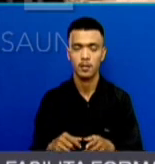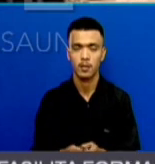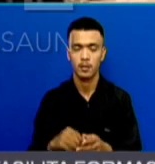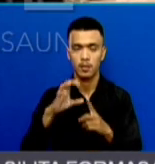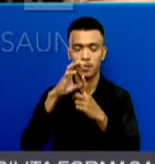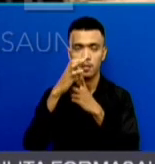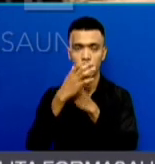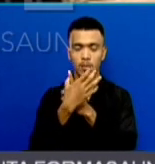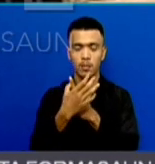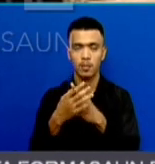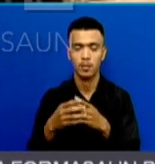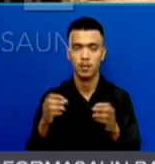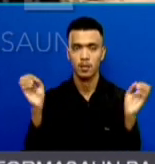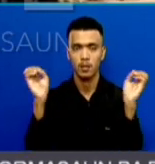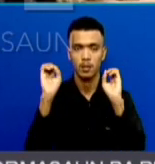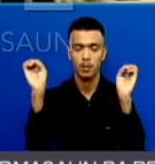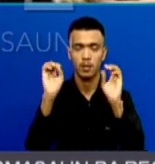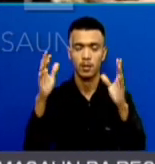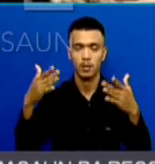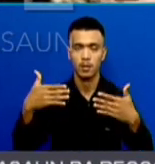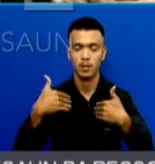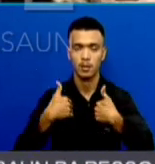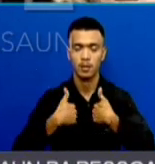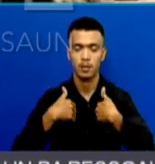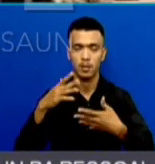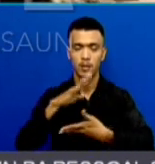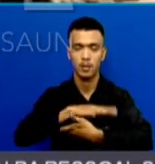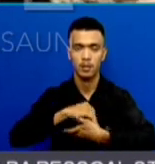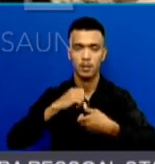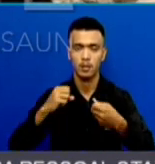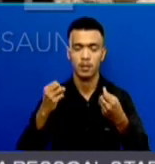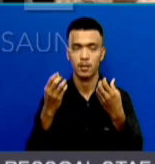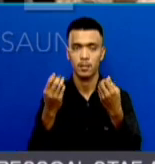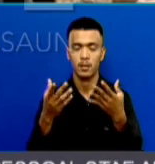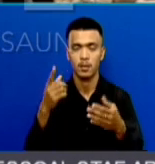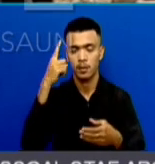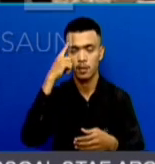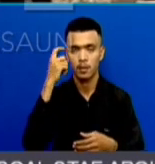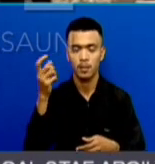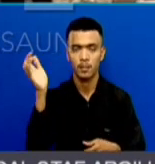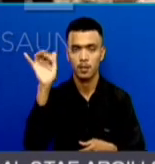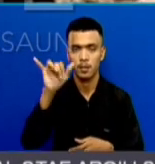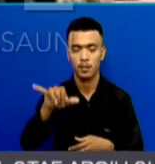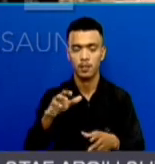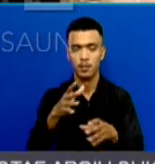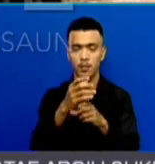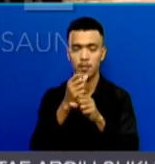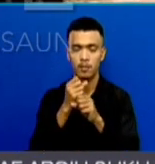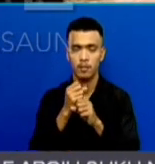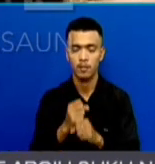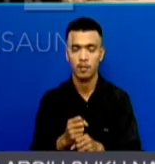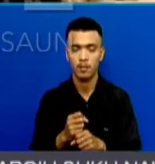rabando nessa lá do Ija, então estraga uma barra. Também é tira, vai meter certa